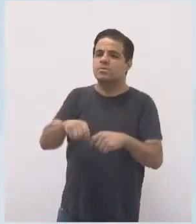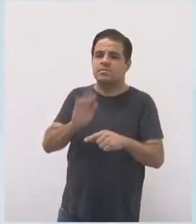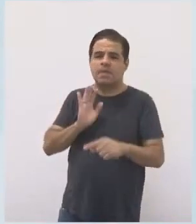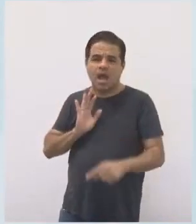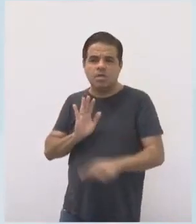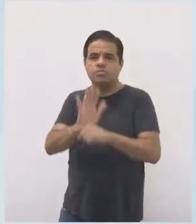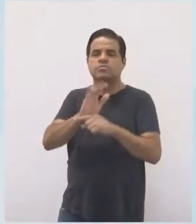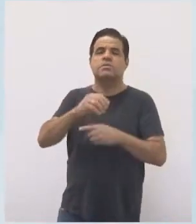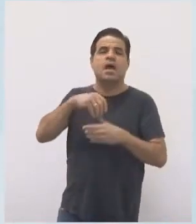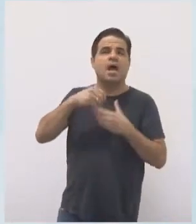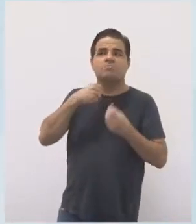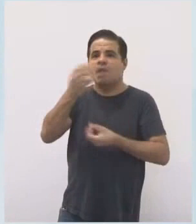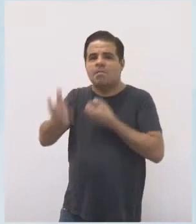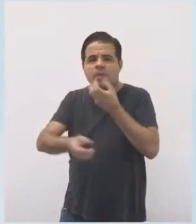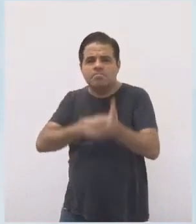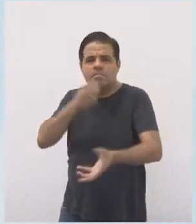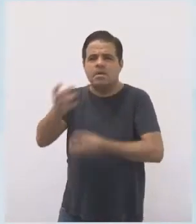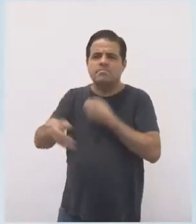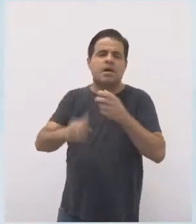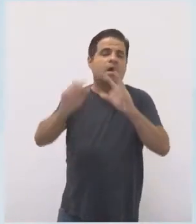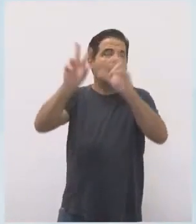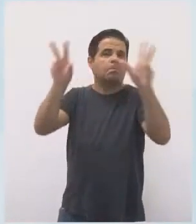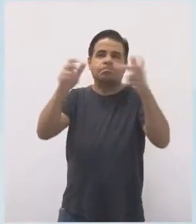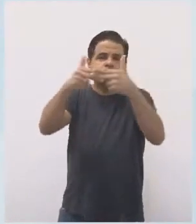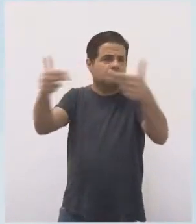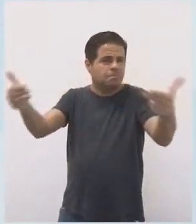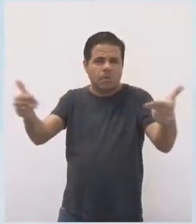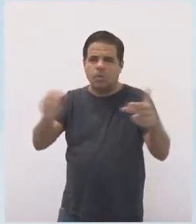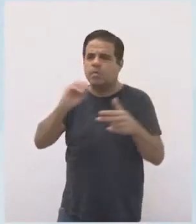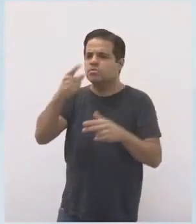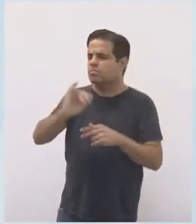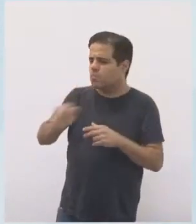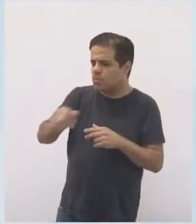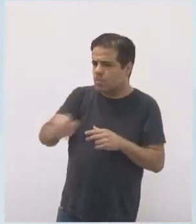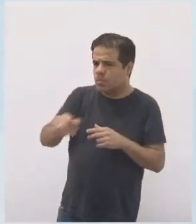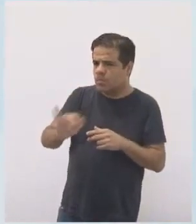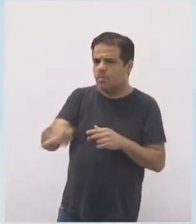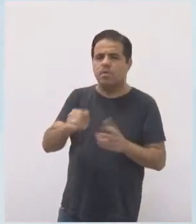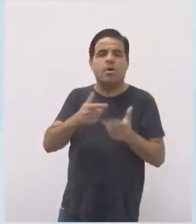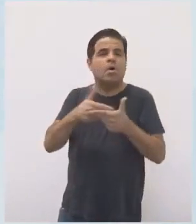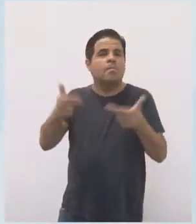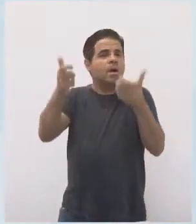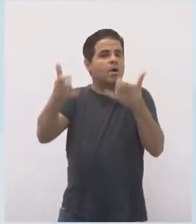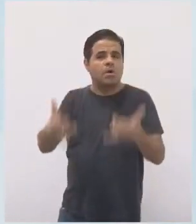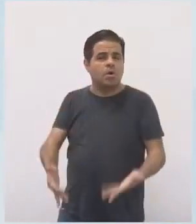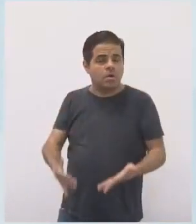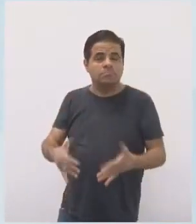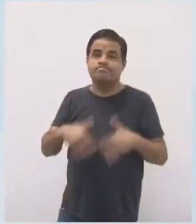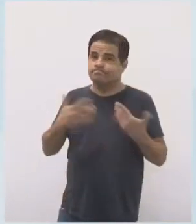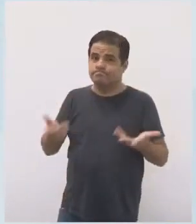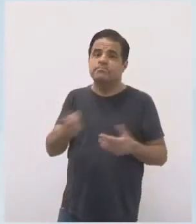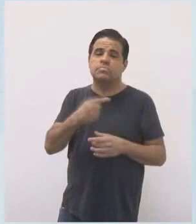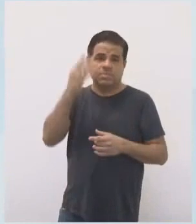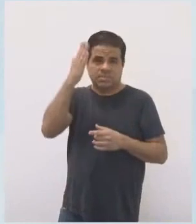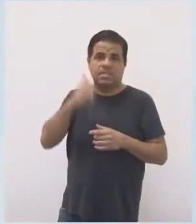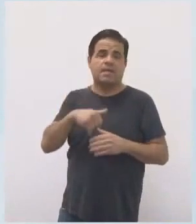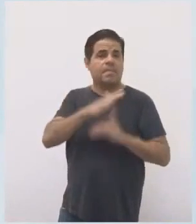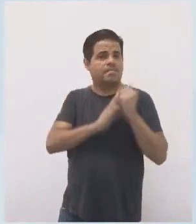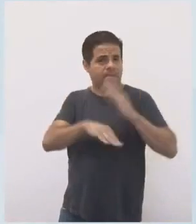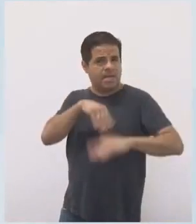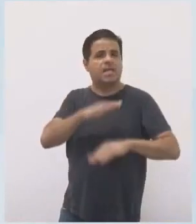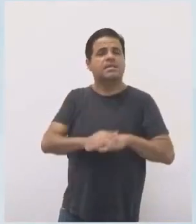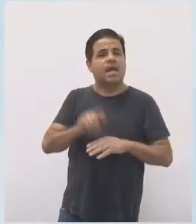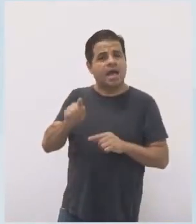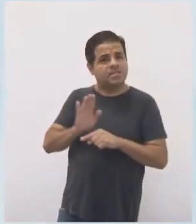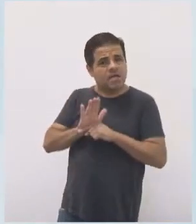ajudar para desabafar sobre alguma coisa, ou até para contar alguma coisa, porque a gente sabe que a habilidade de